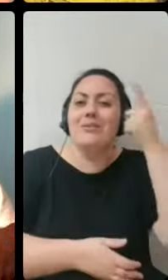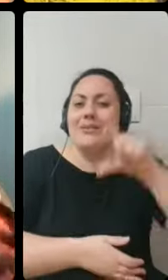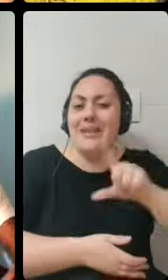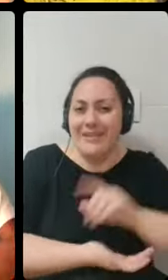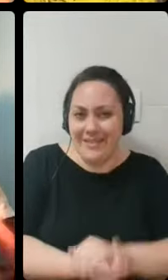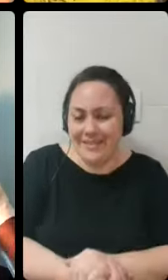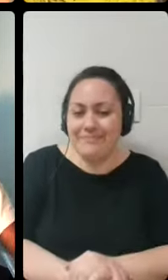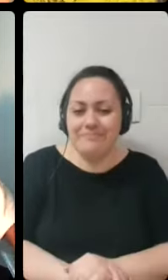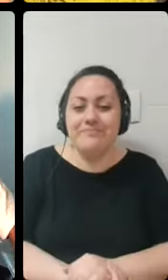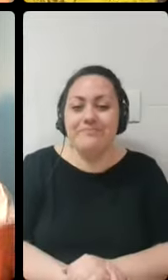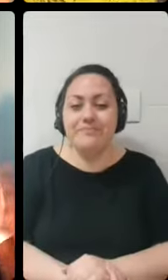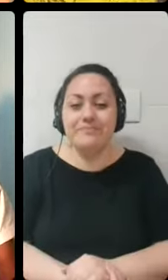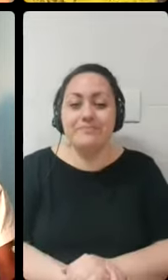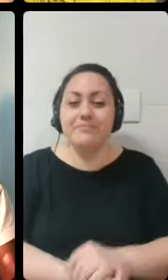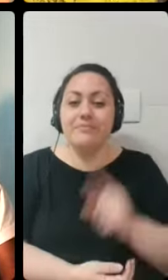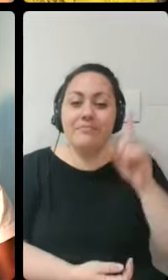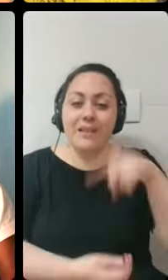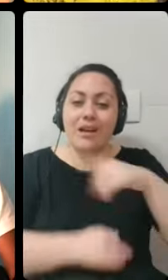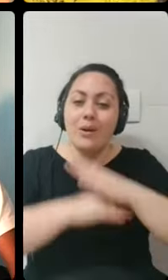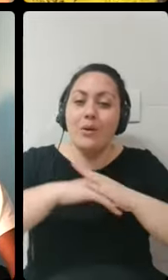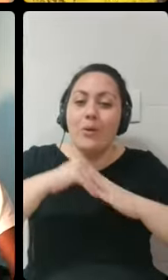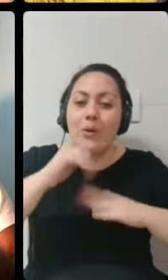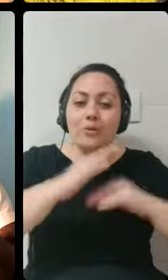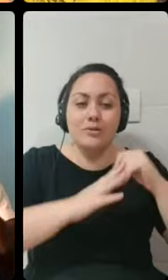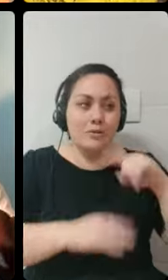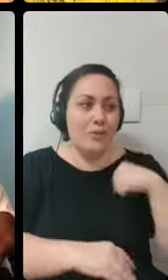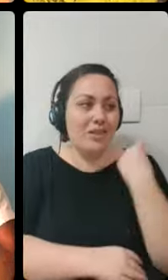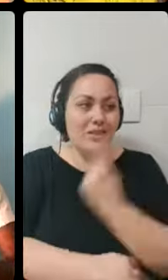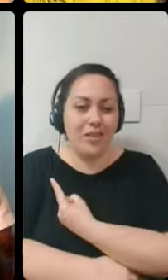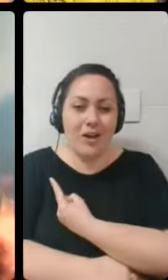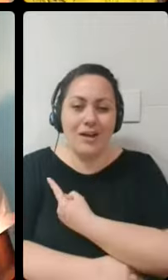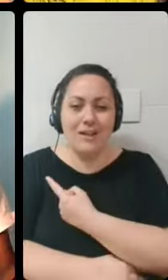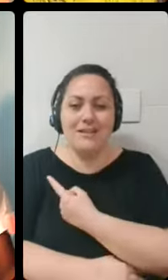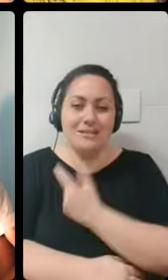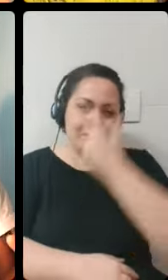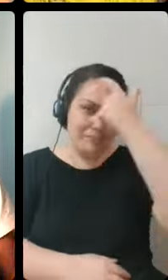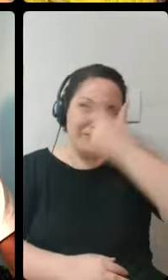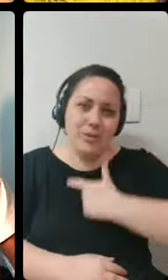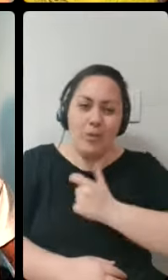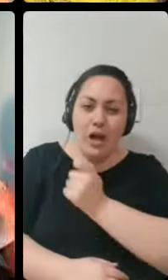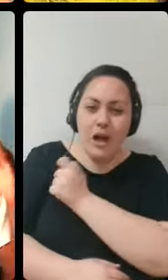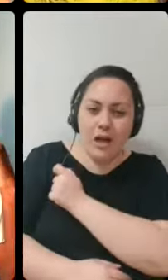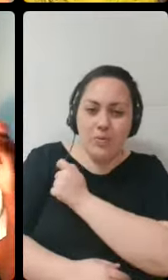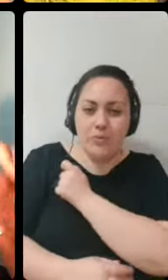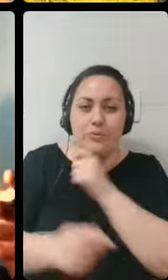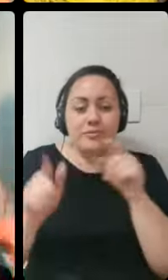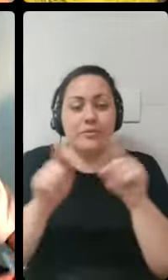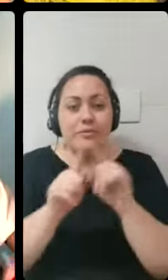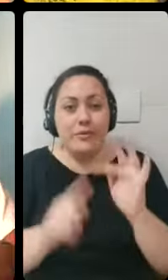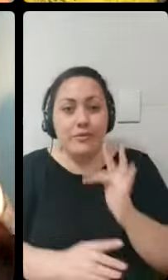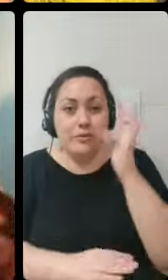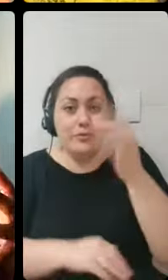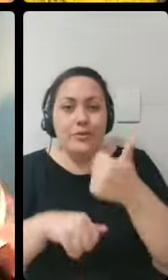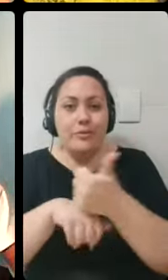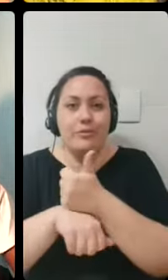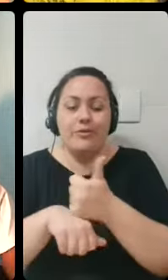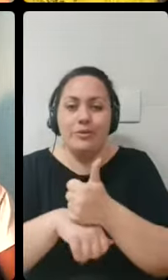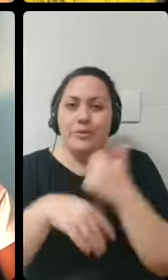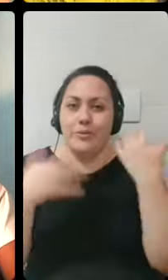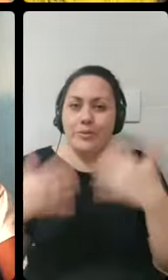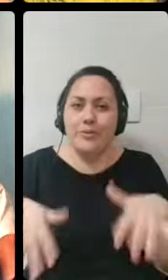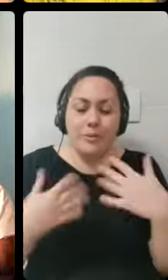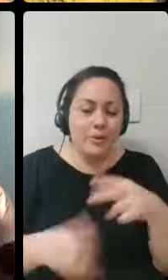nossa como estudante e como futuro profissional foi muito grande. Porque a gente teve a noção e a gente conseguiu